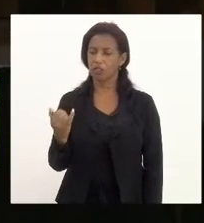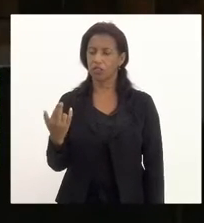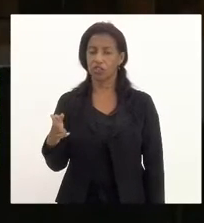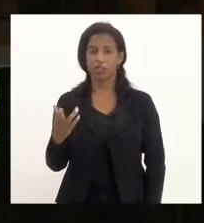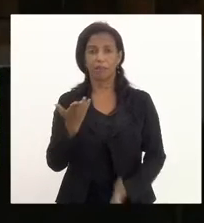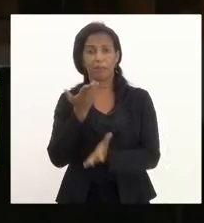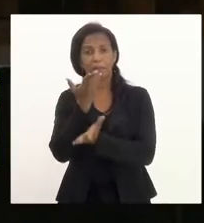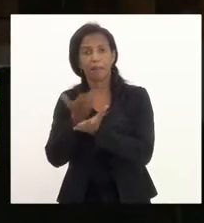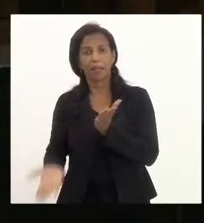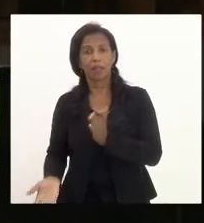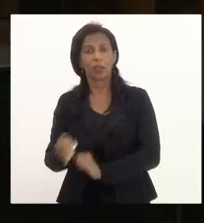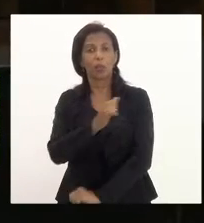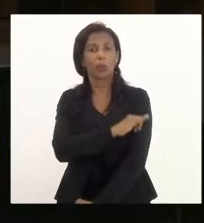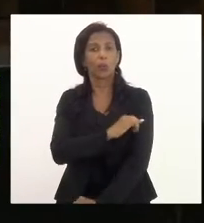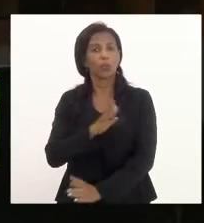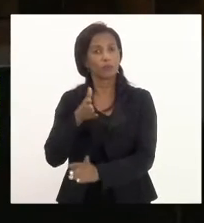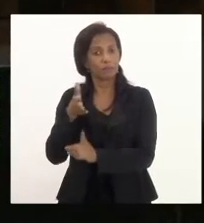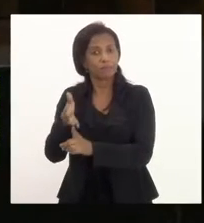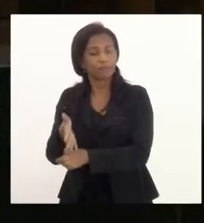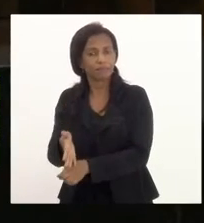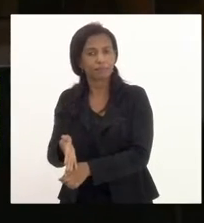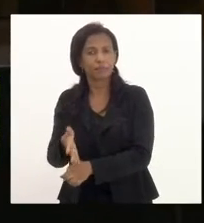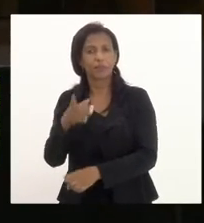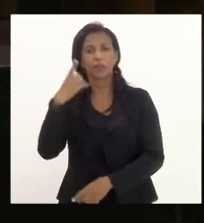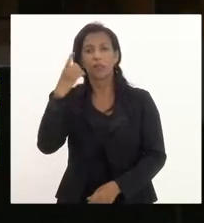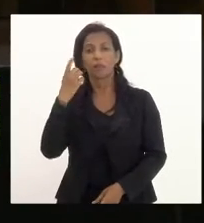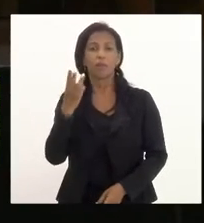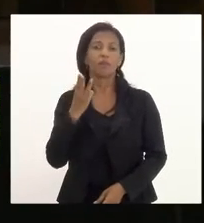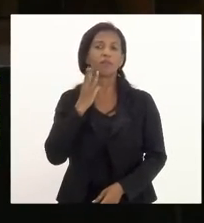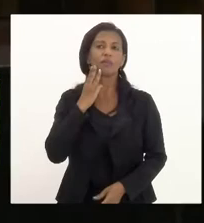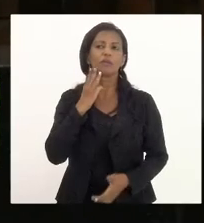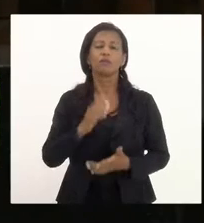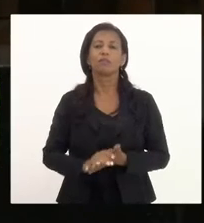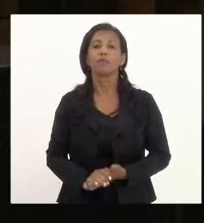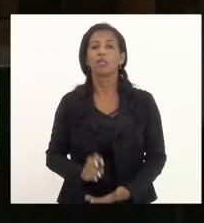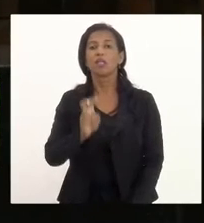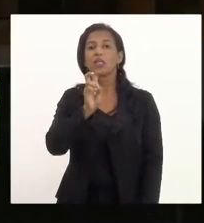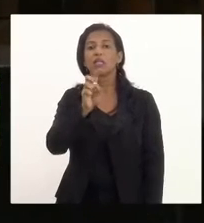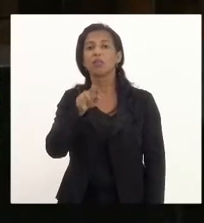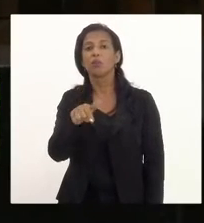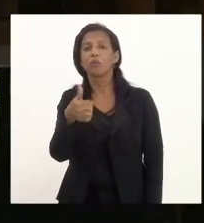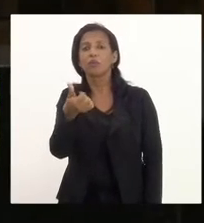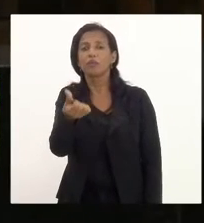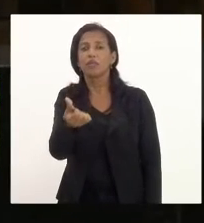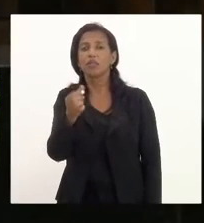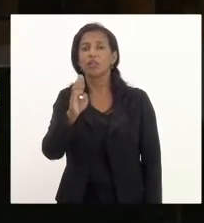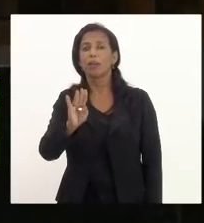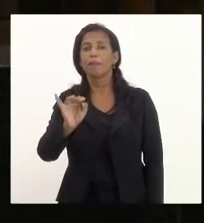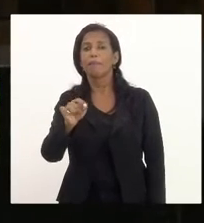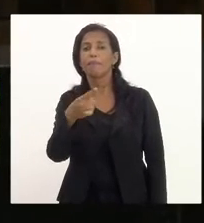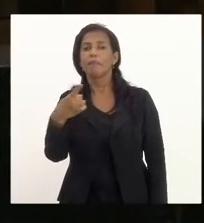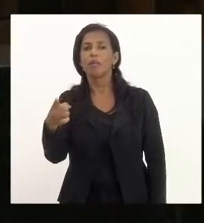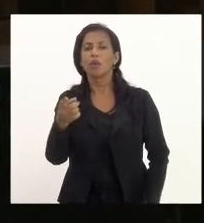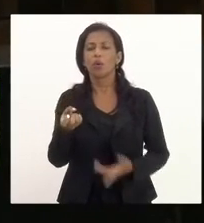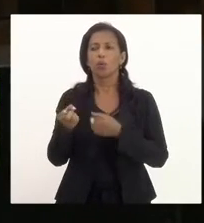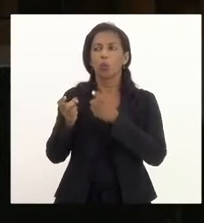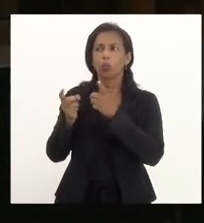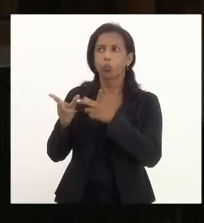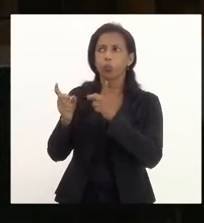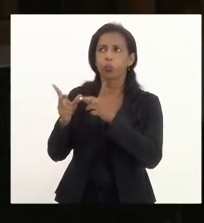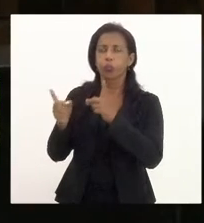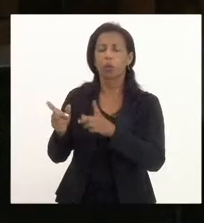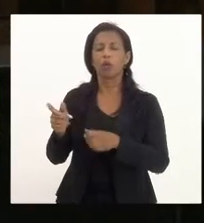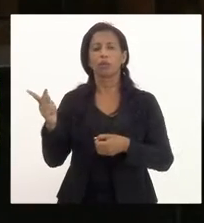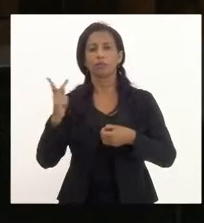Rio de Janeiro perdesse nesse sentido Deputado waldeck Carneiro cinco. os bilhões com exportação de